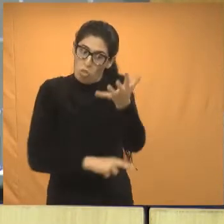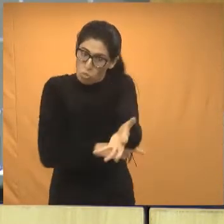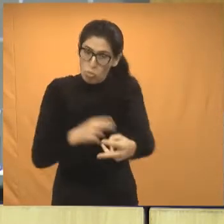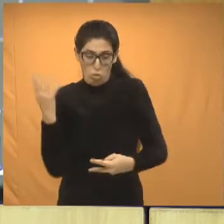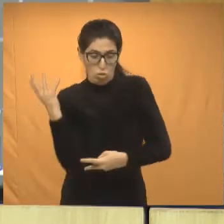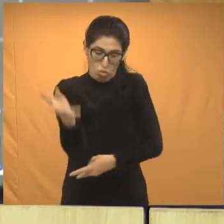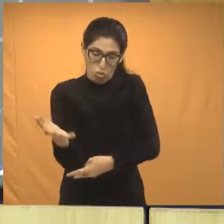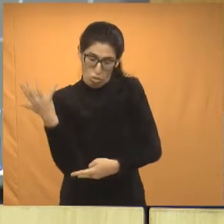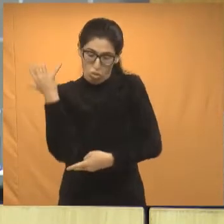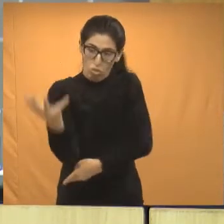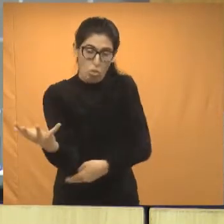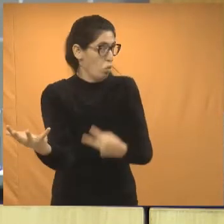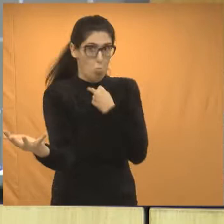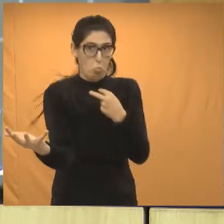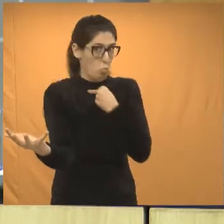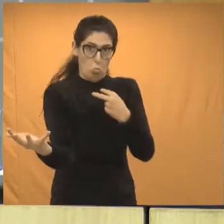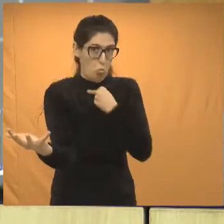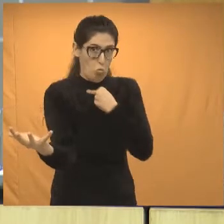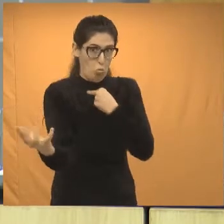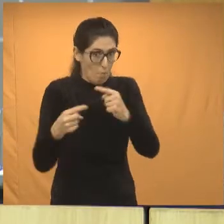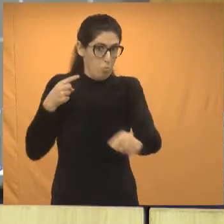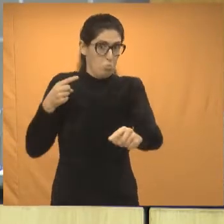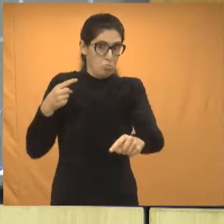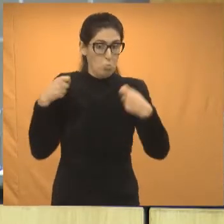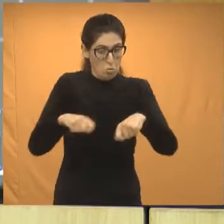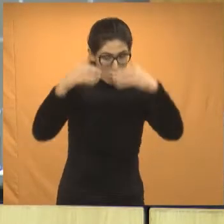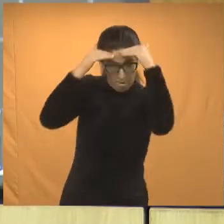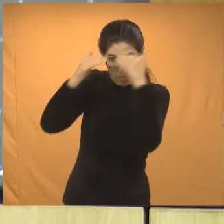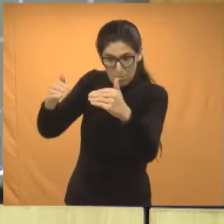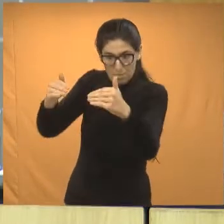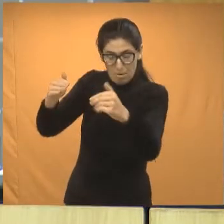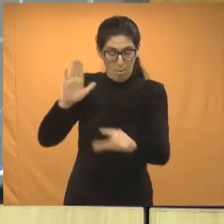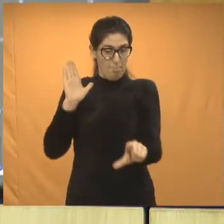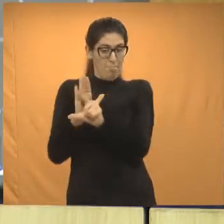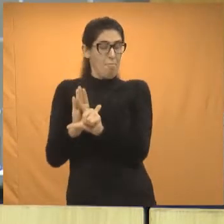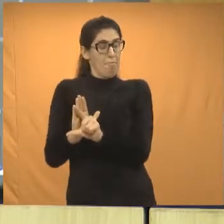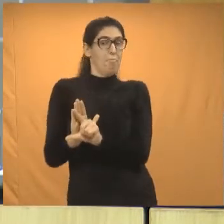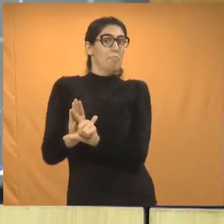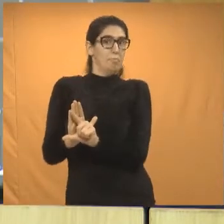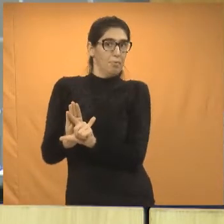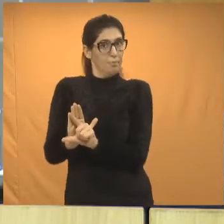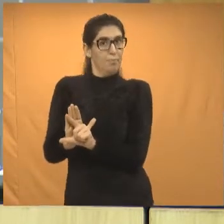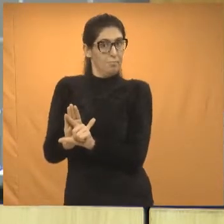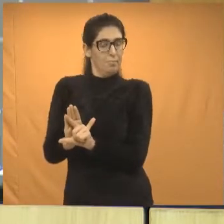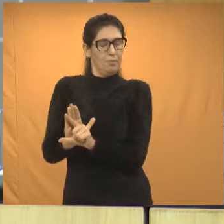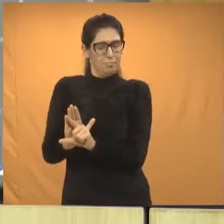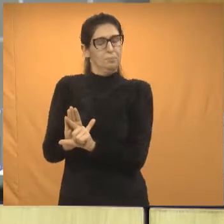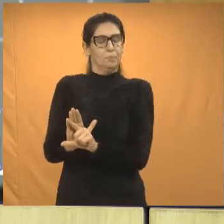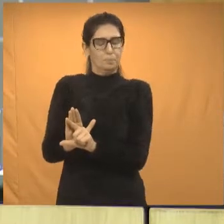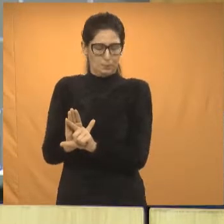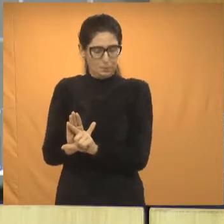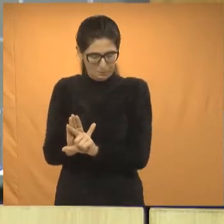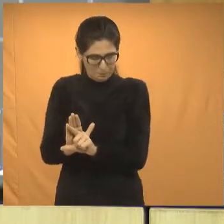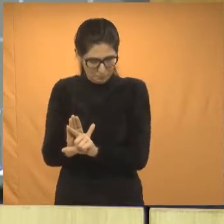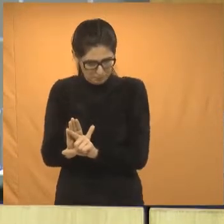isoladas, observando-se a legislação pertinente, aplicando-se